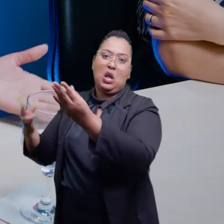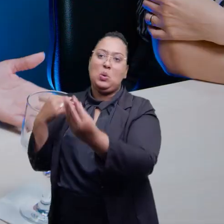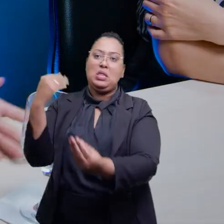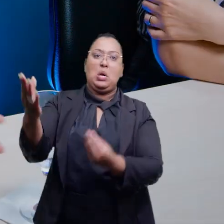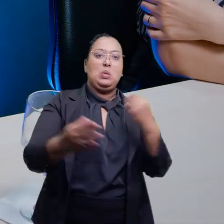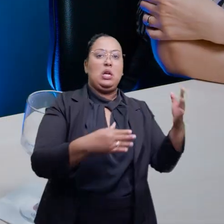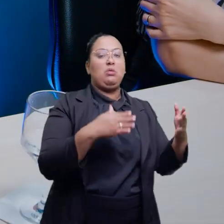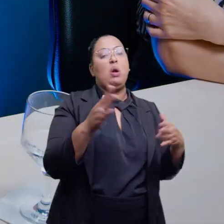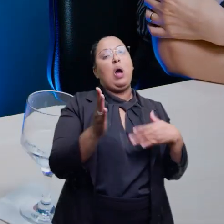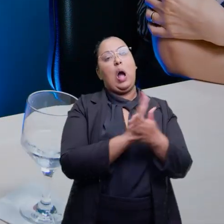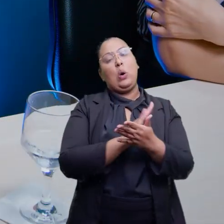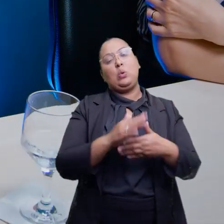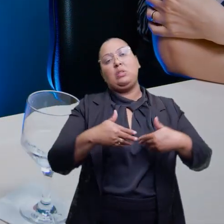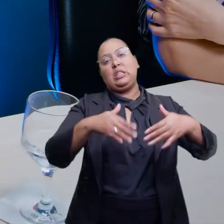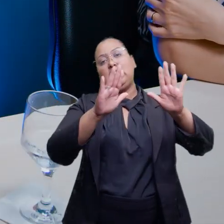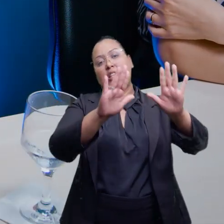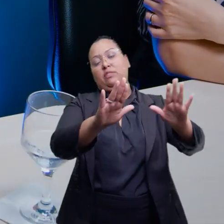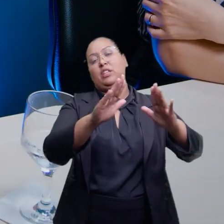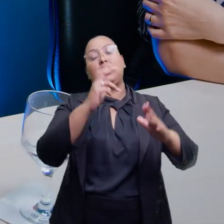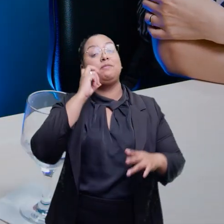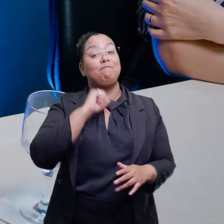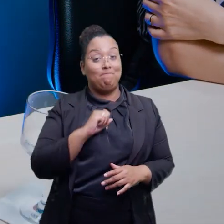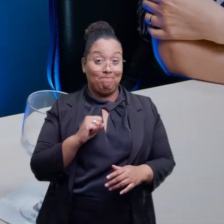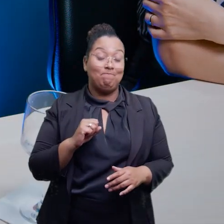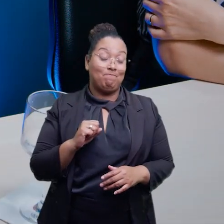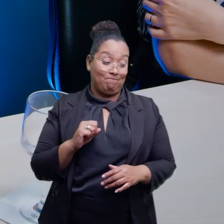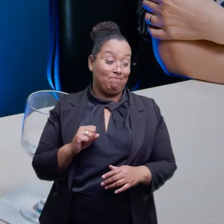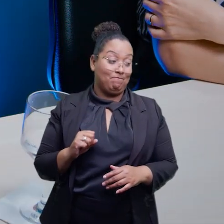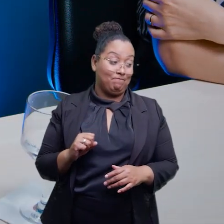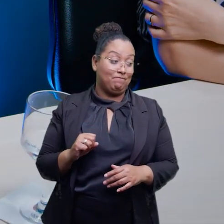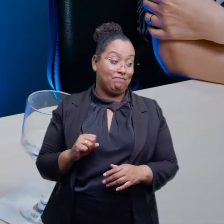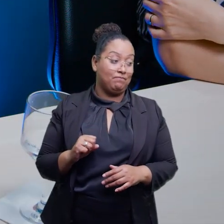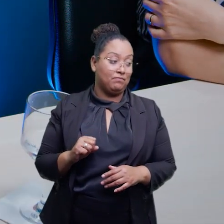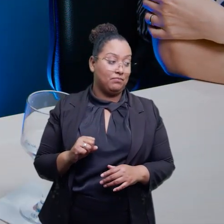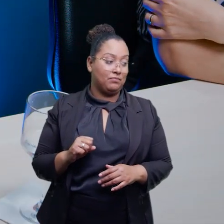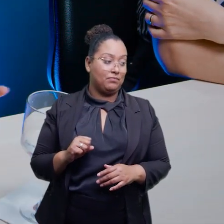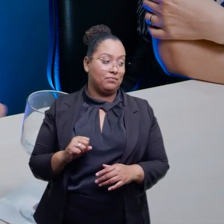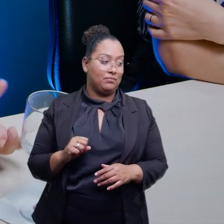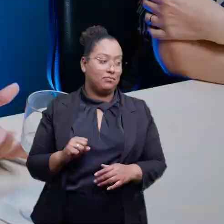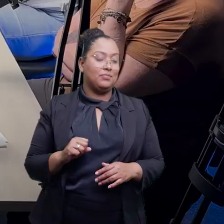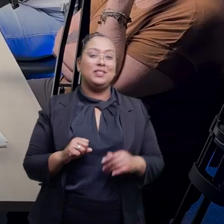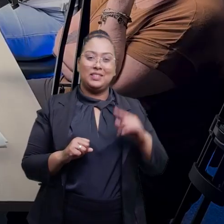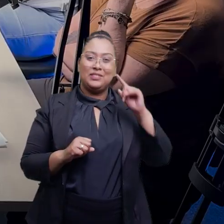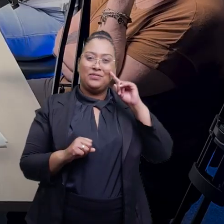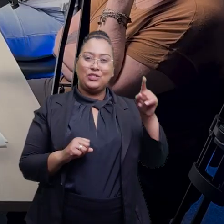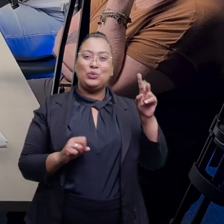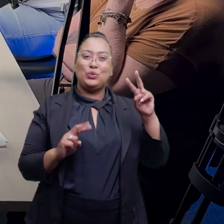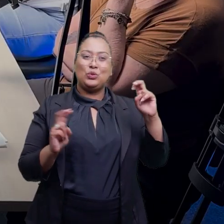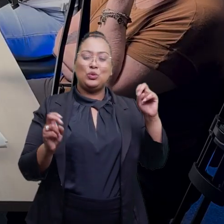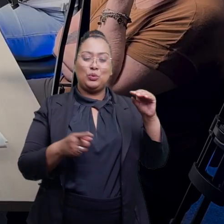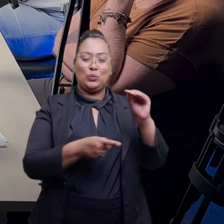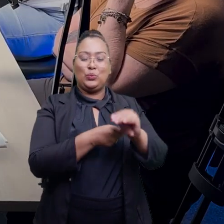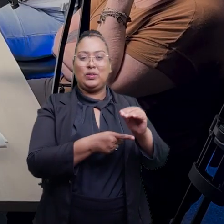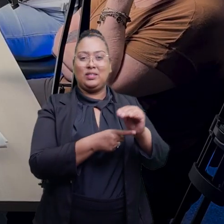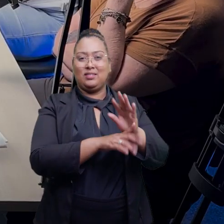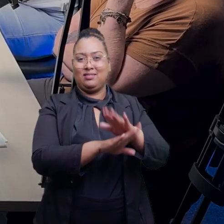o restante está para adoção. Então vê a importância de cuidar dessas